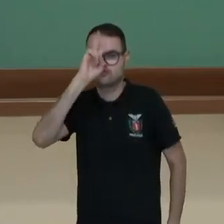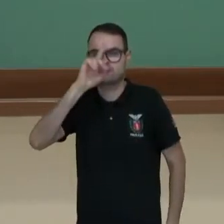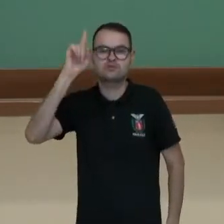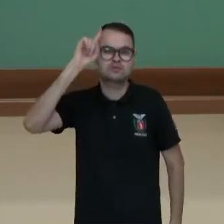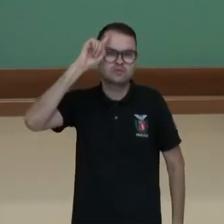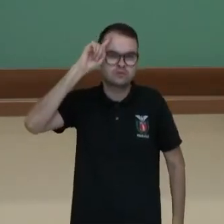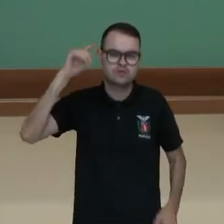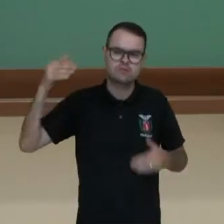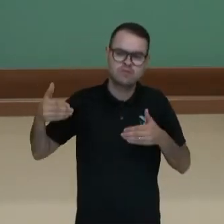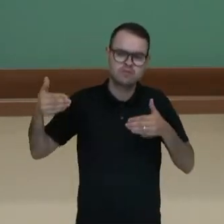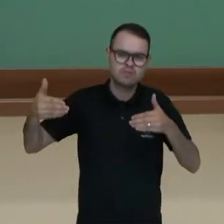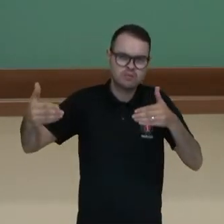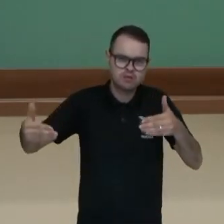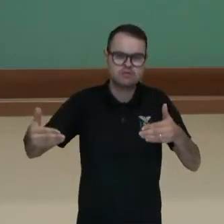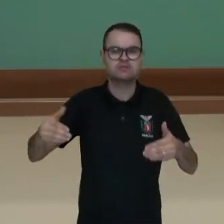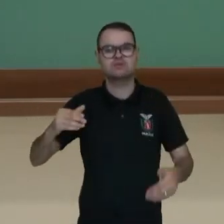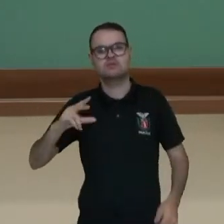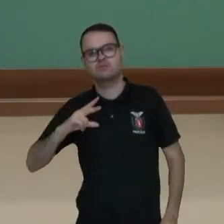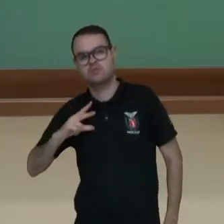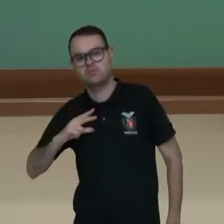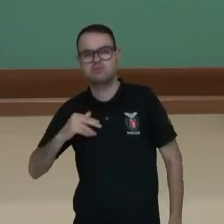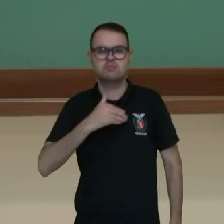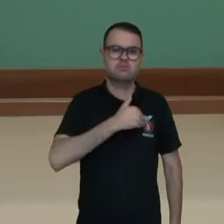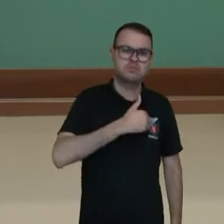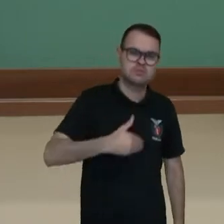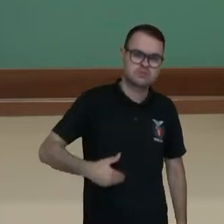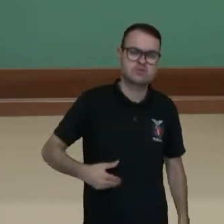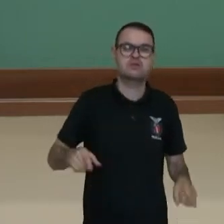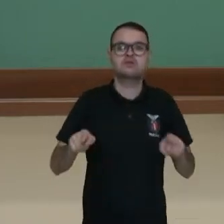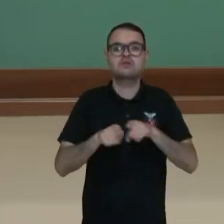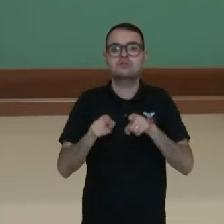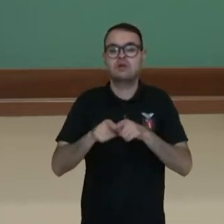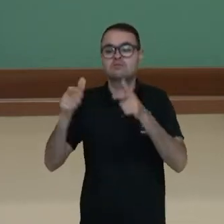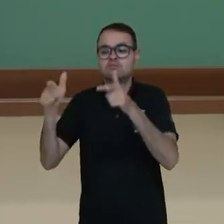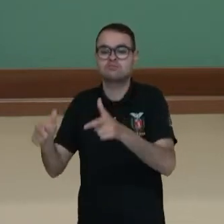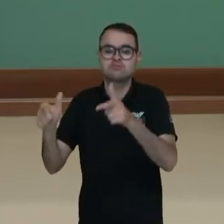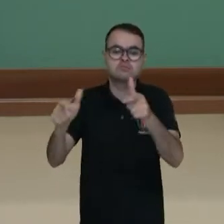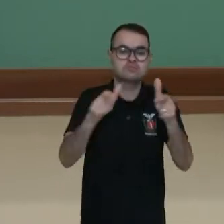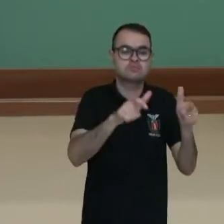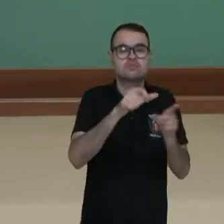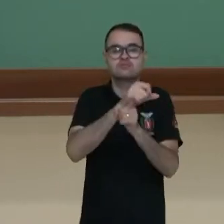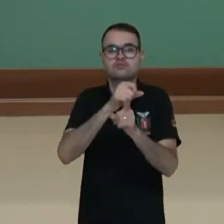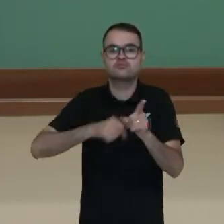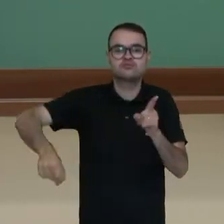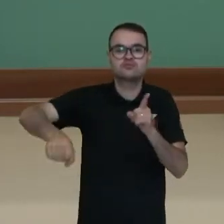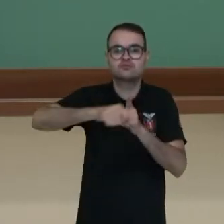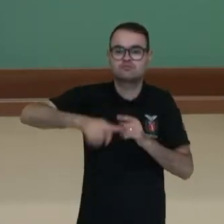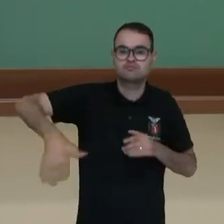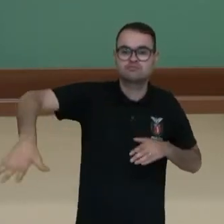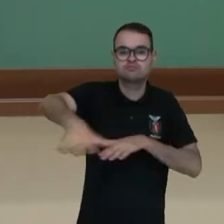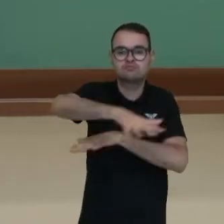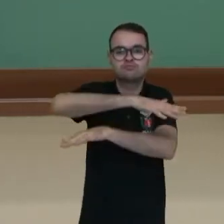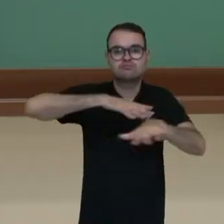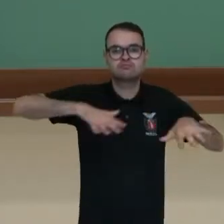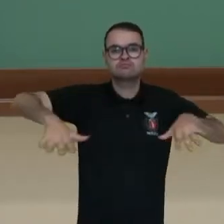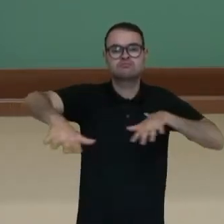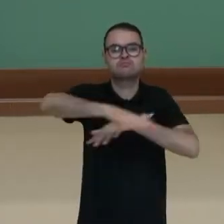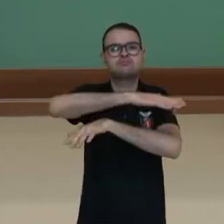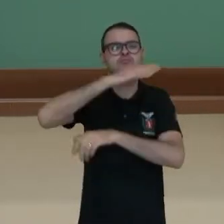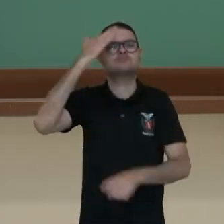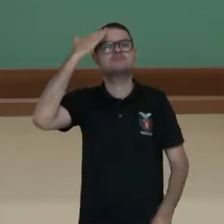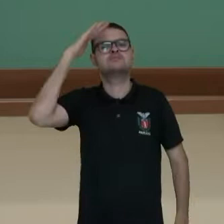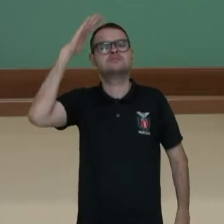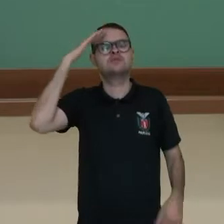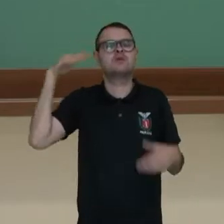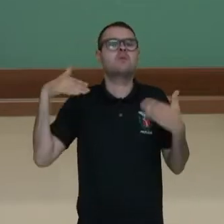vida pública, da vida privada e dos espaços de sociabilidade, é entender quais são as mudanças e